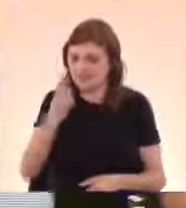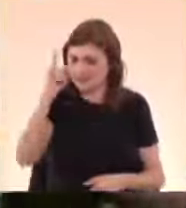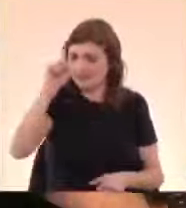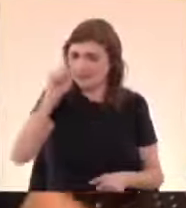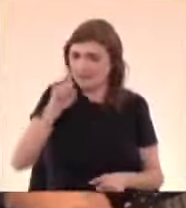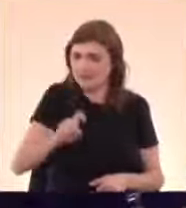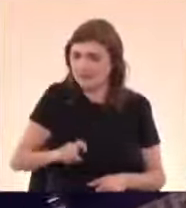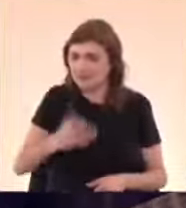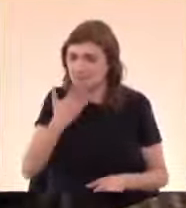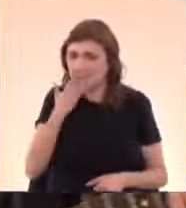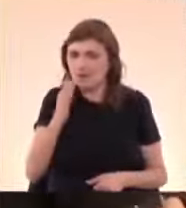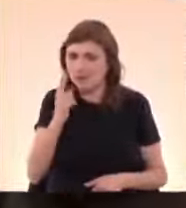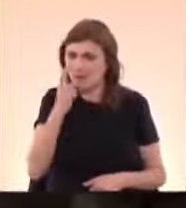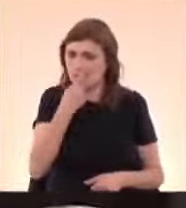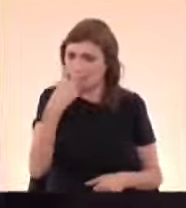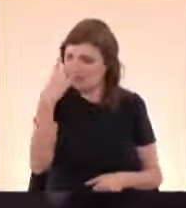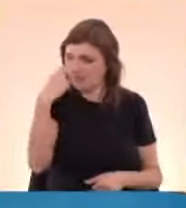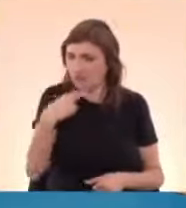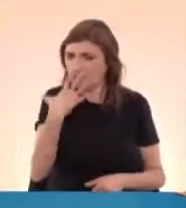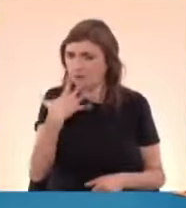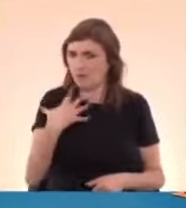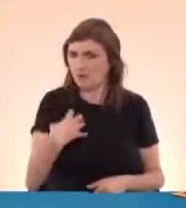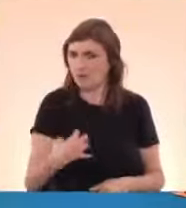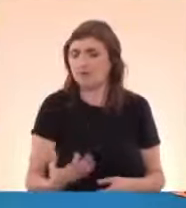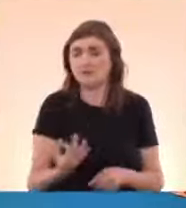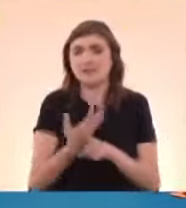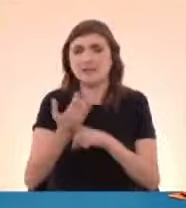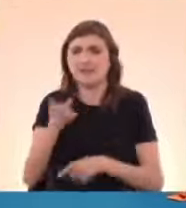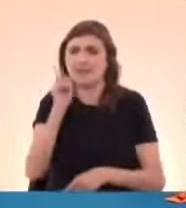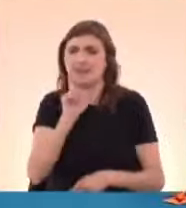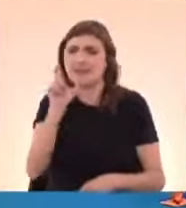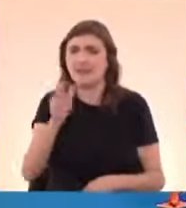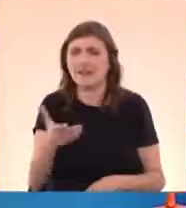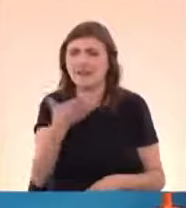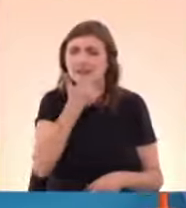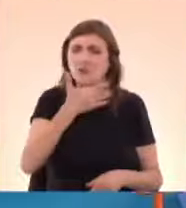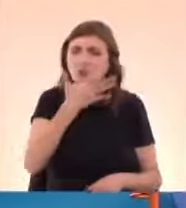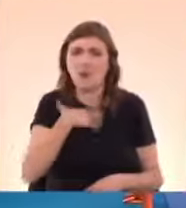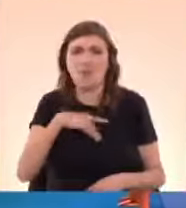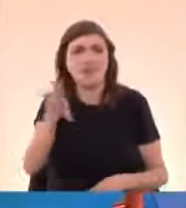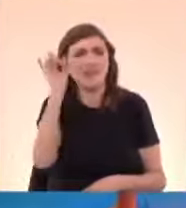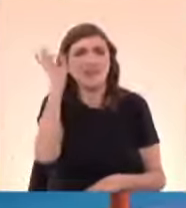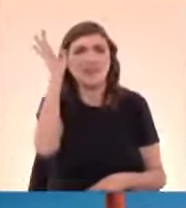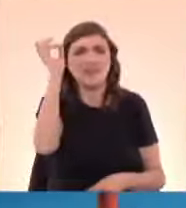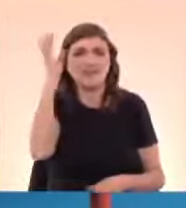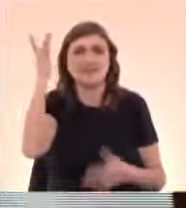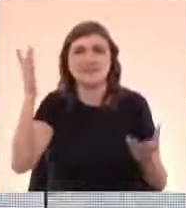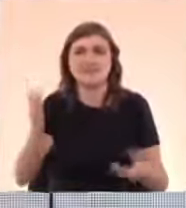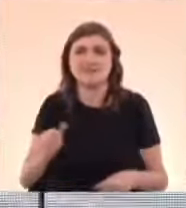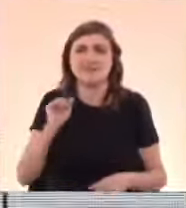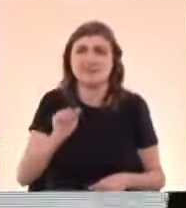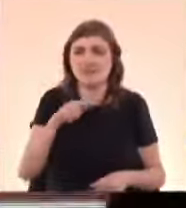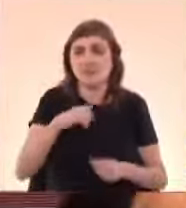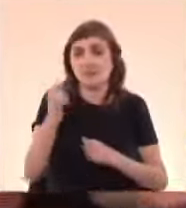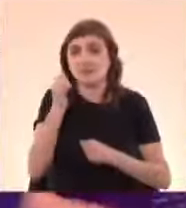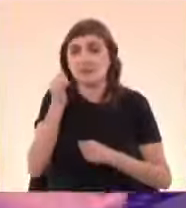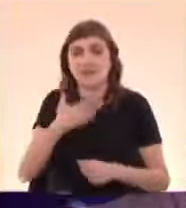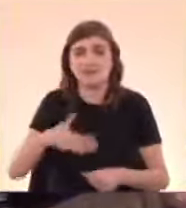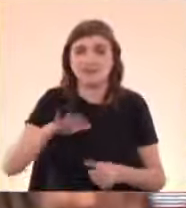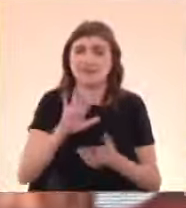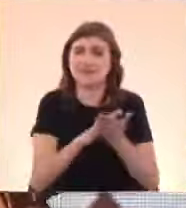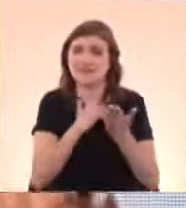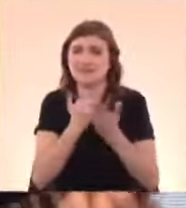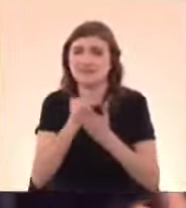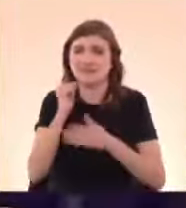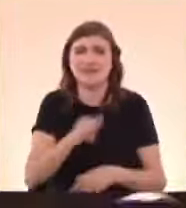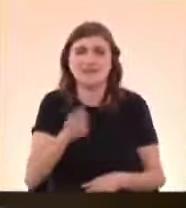Abaixo come-me com um olhar. Ela é linda, gosta de se divertir. No bailarico está